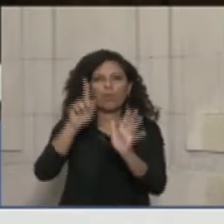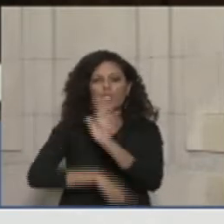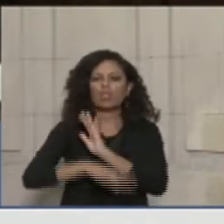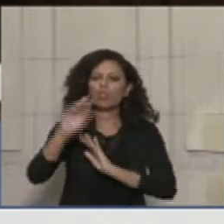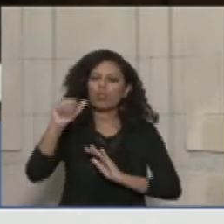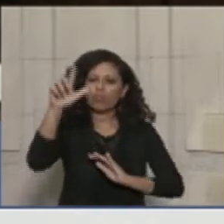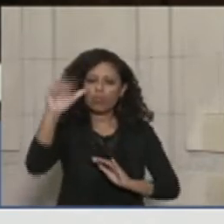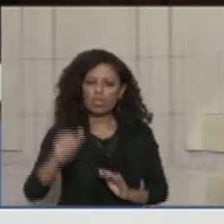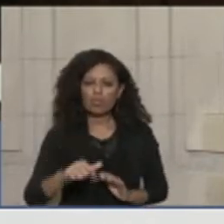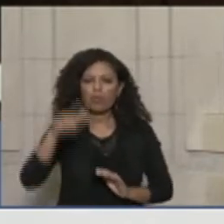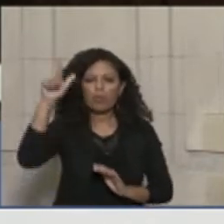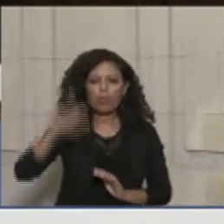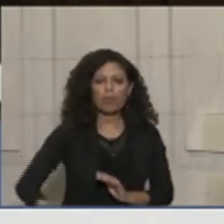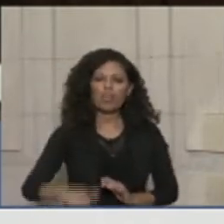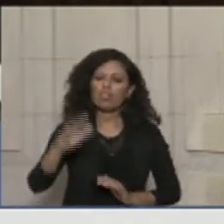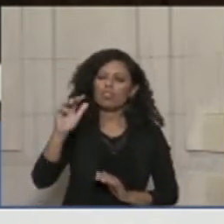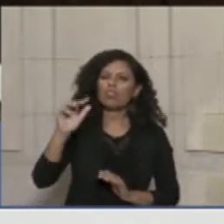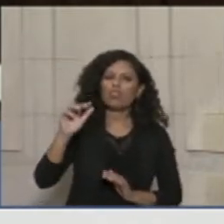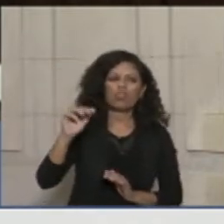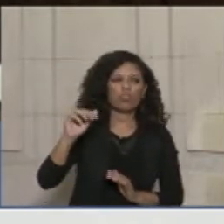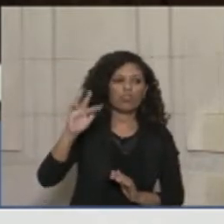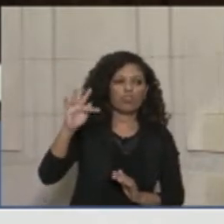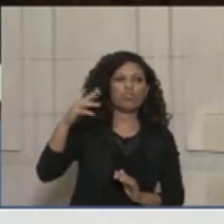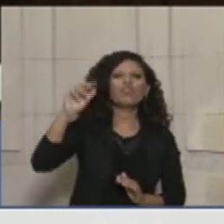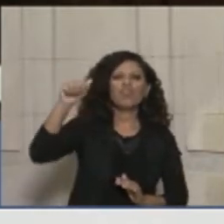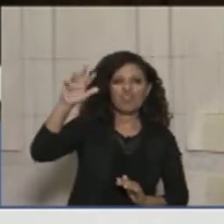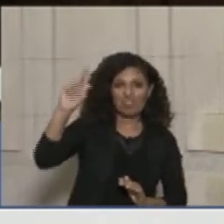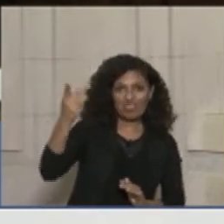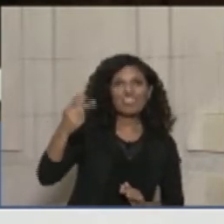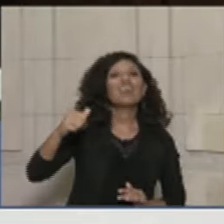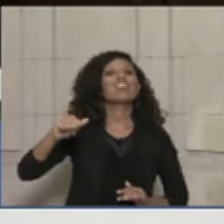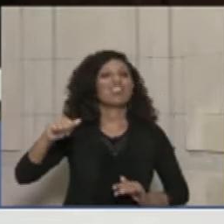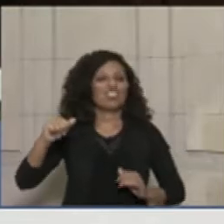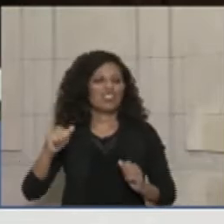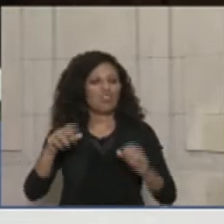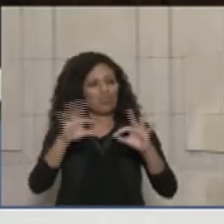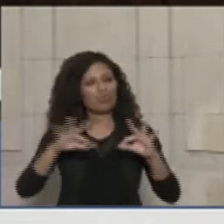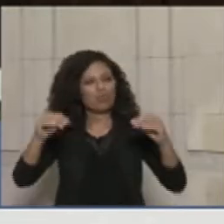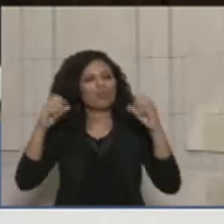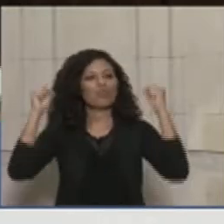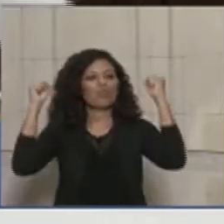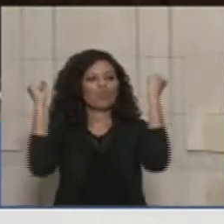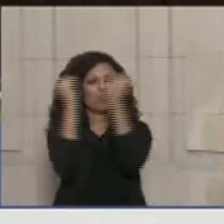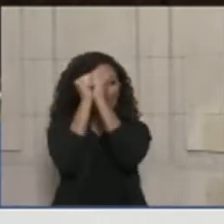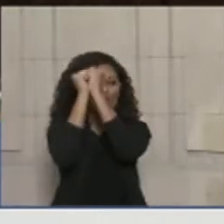balas, mais bailes, o funk é cultura e seguimos juntos.